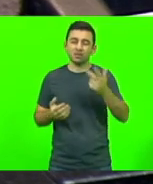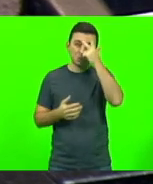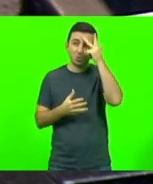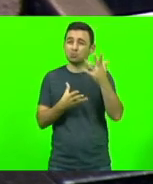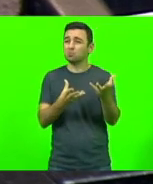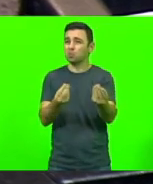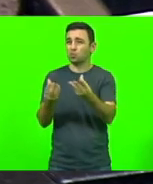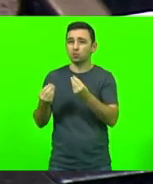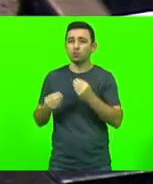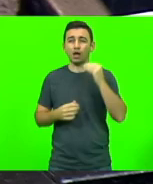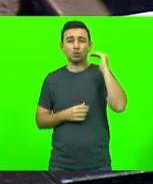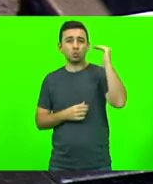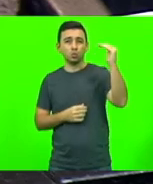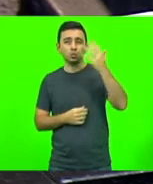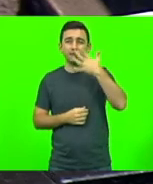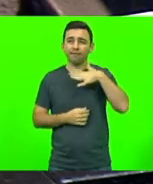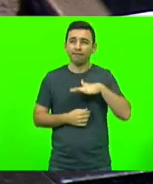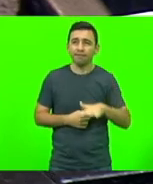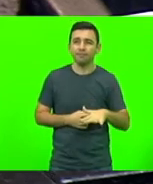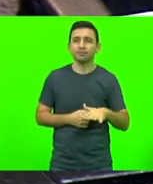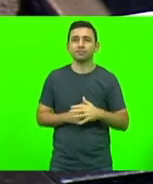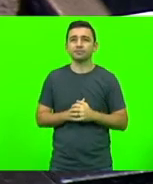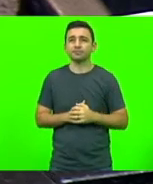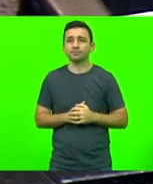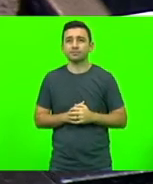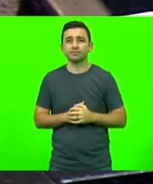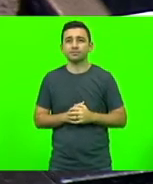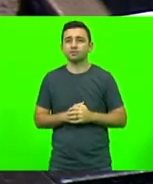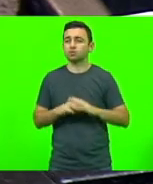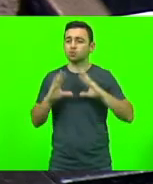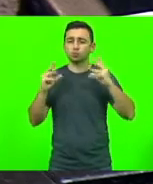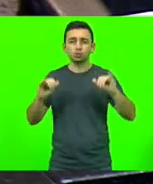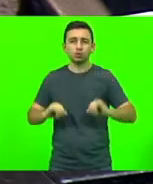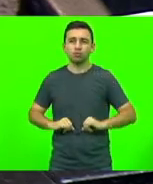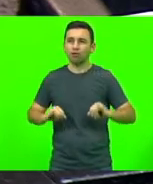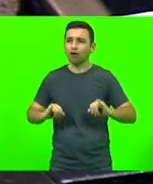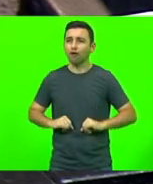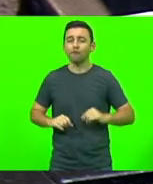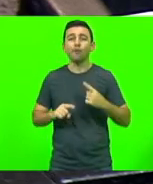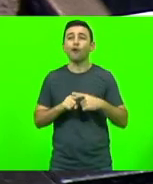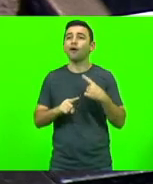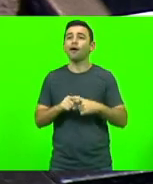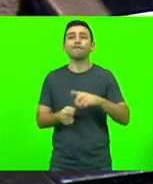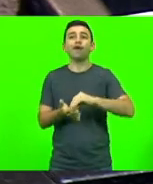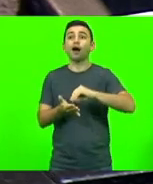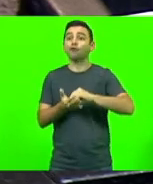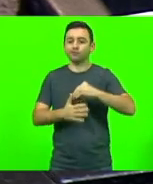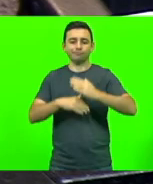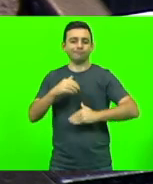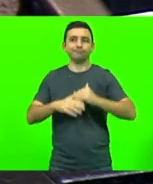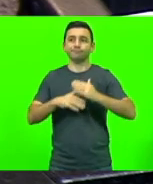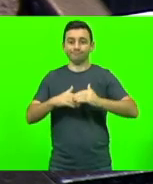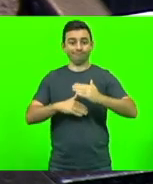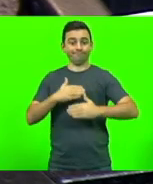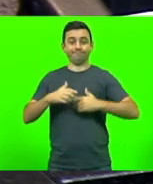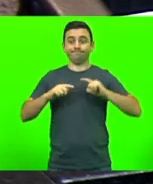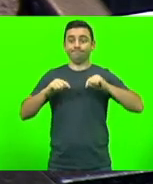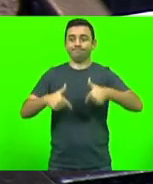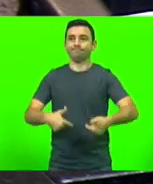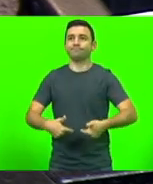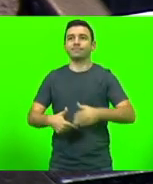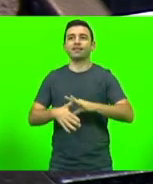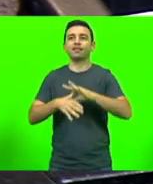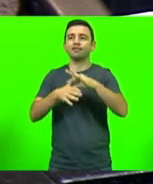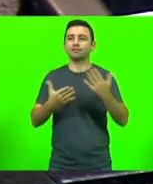pessoas, adultos, crianças, e todos sofrem por conta dessa nossa incapacidade de liderar. O que eu